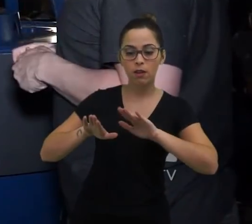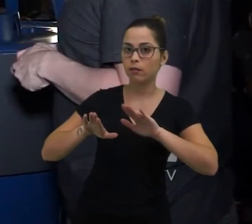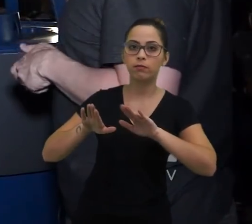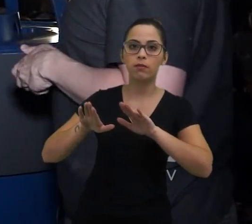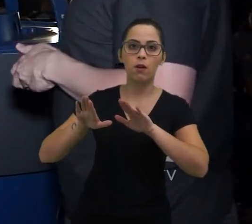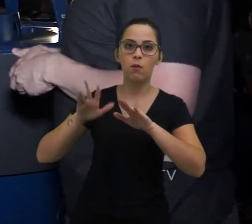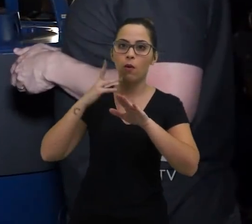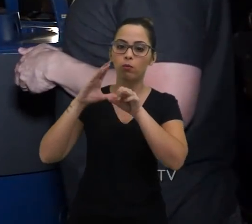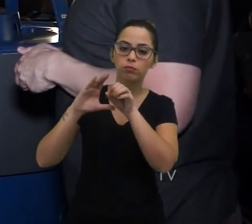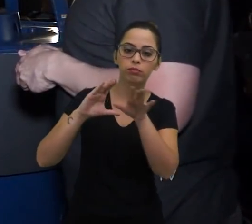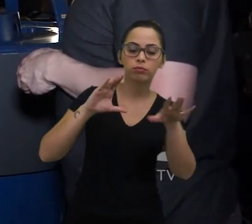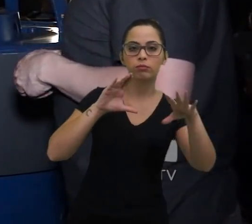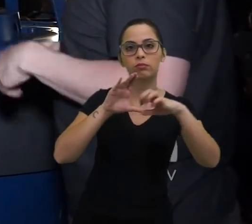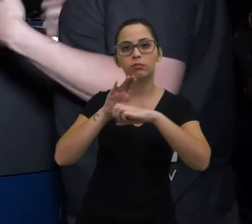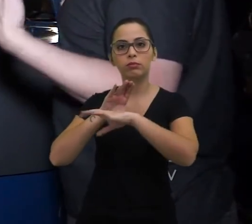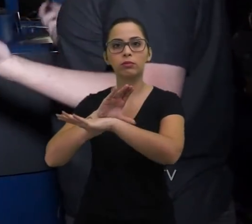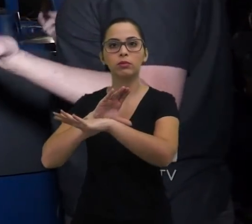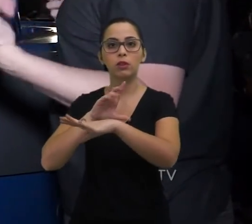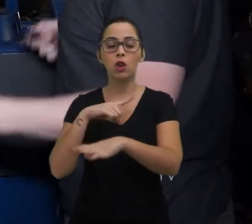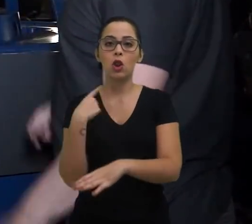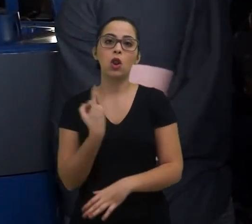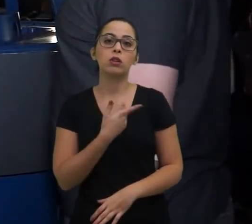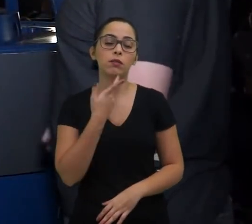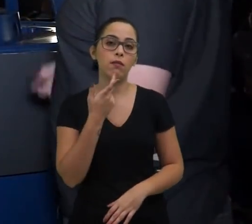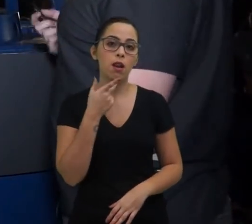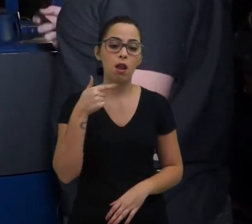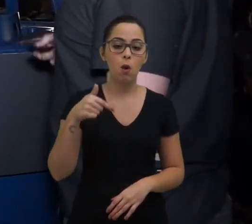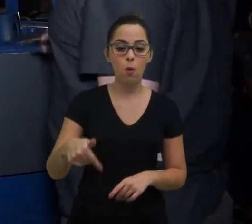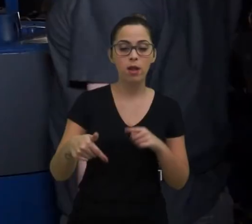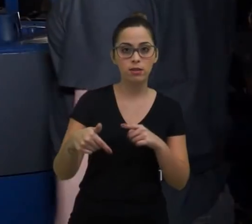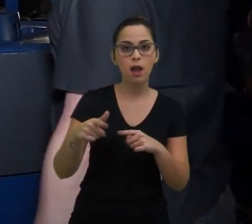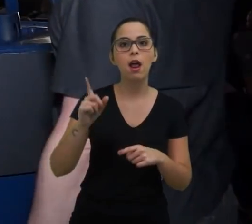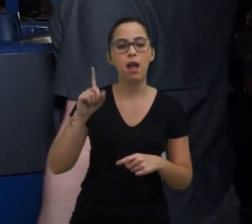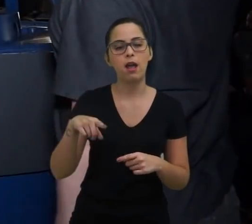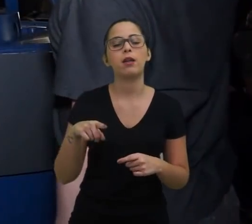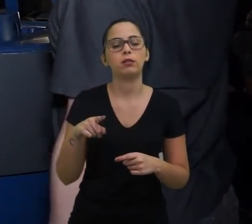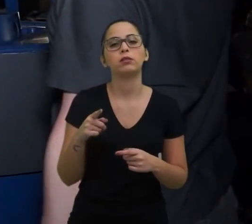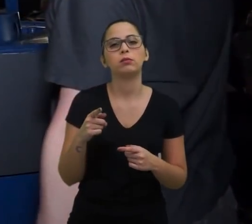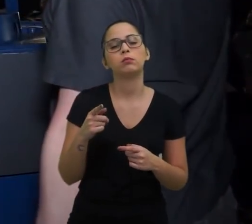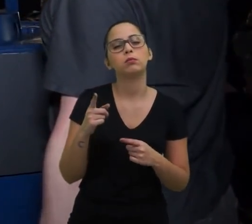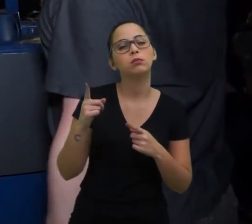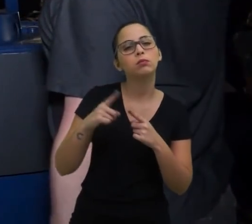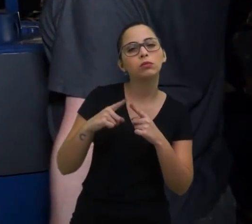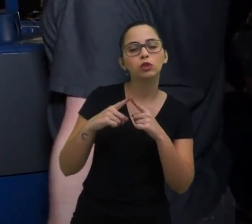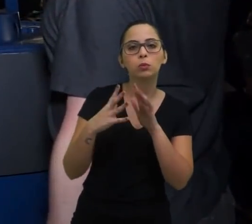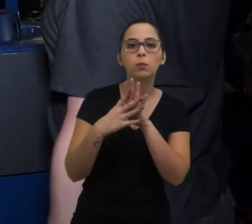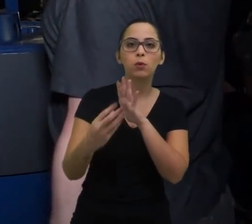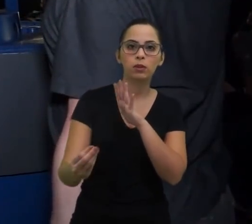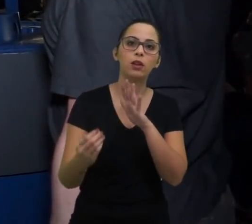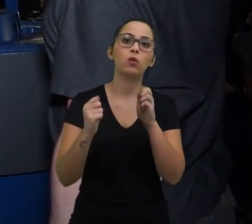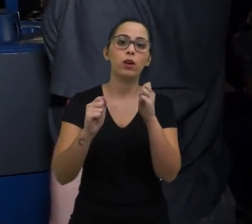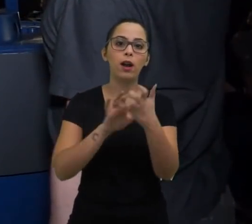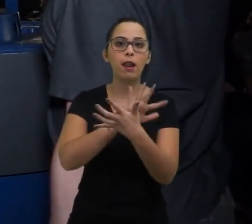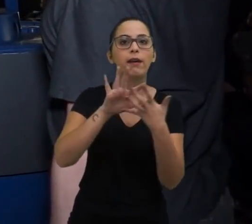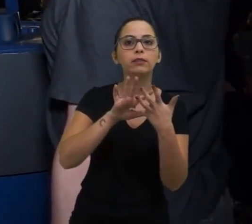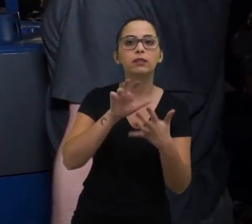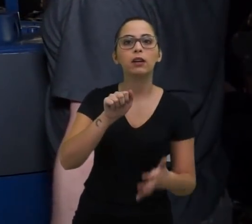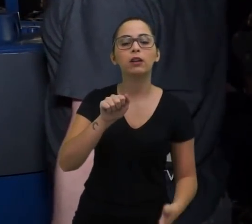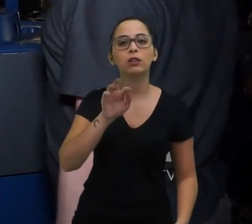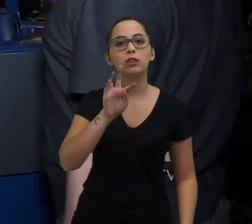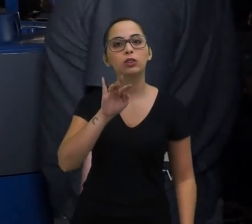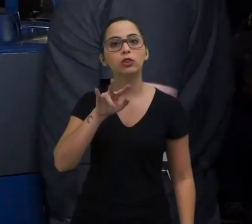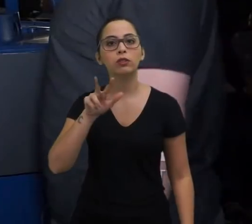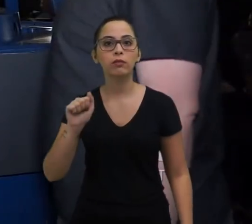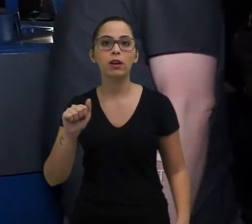grandes quantidades de material. Tá? E aí, qual é o efeito de engolir grandes quantidades de material? A energia luminosa por esse material que está